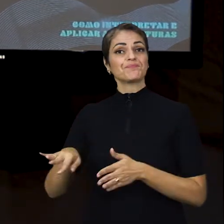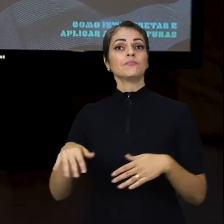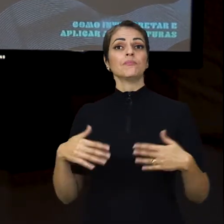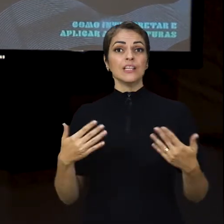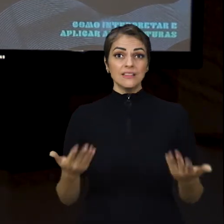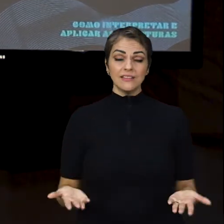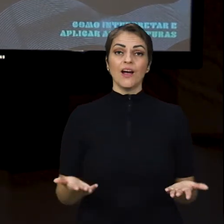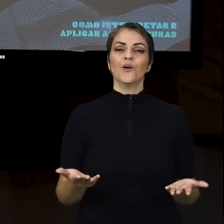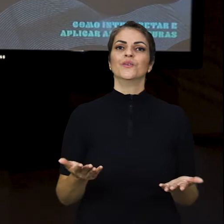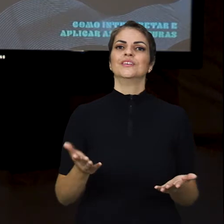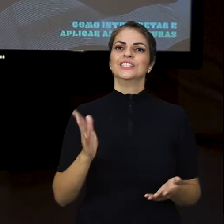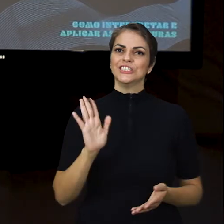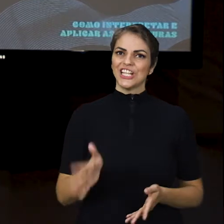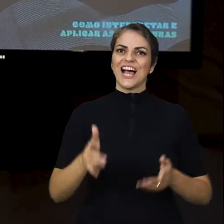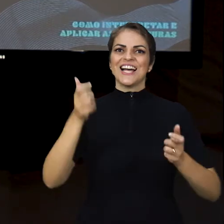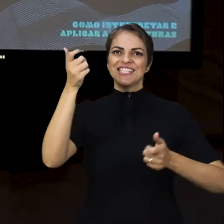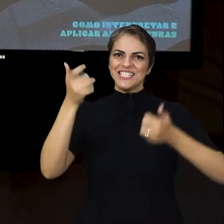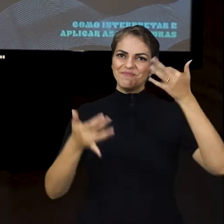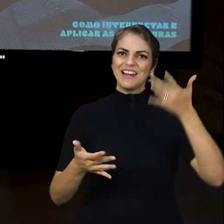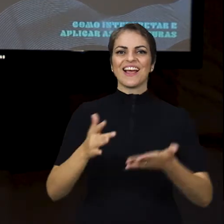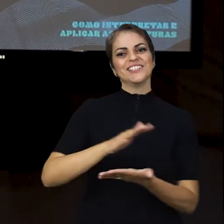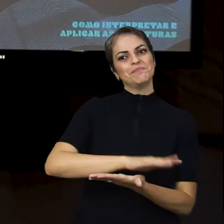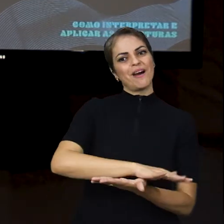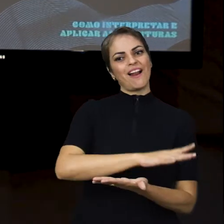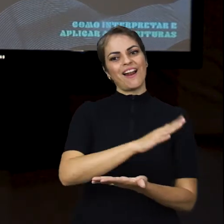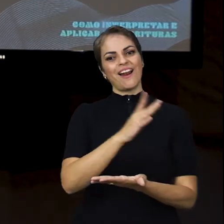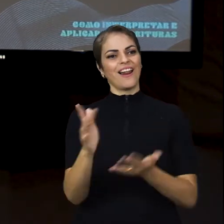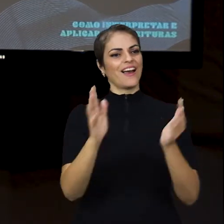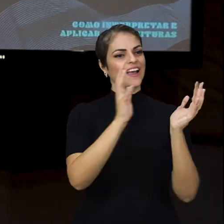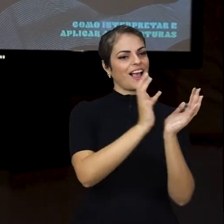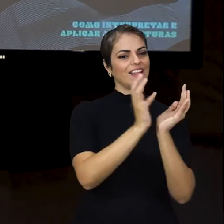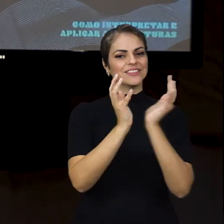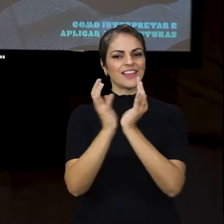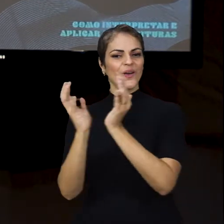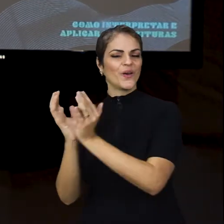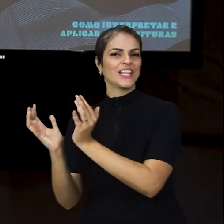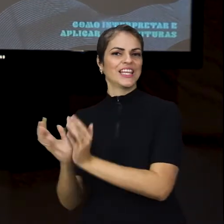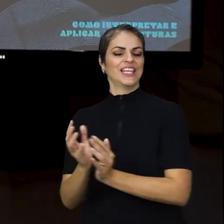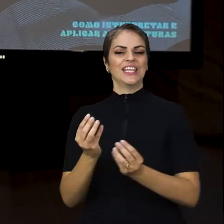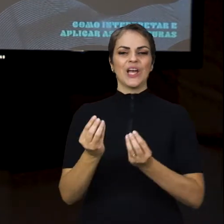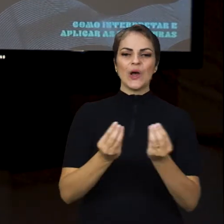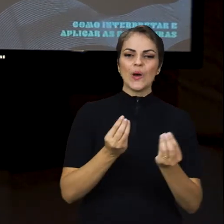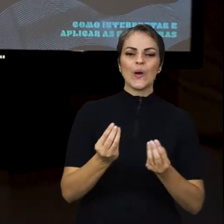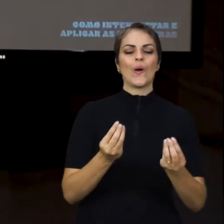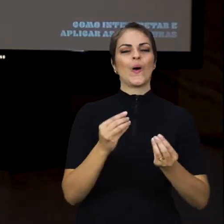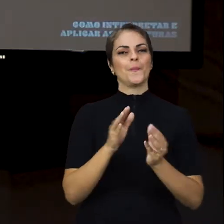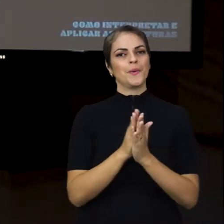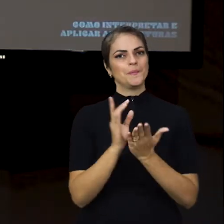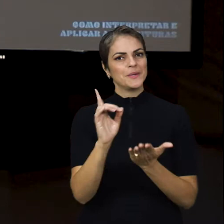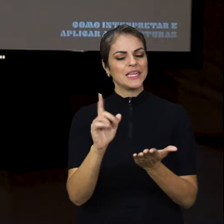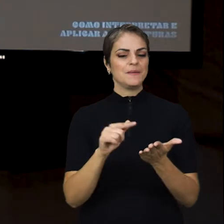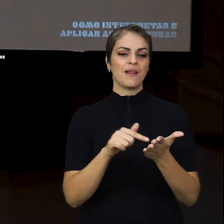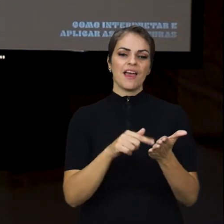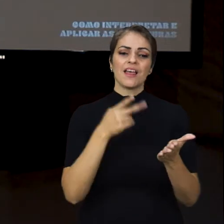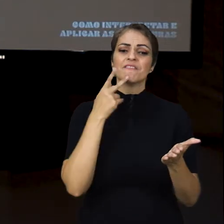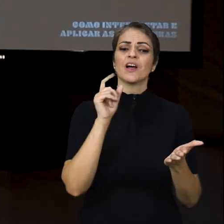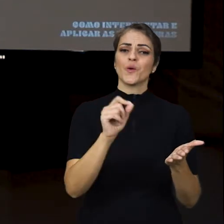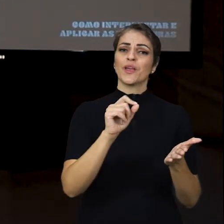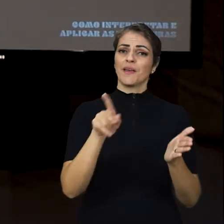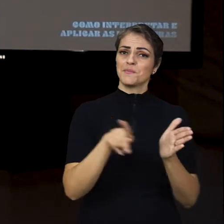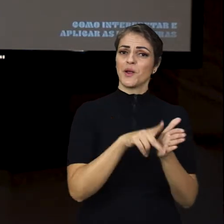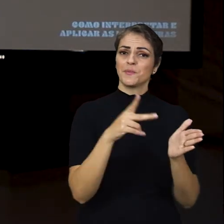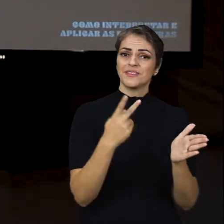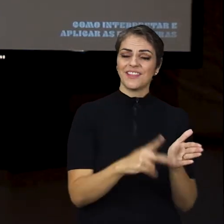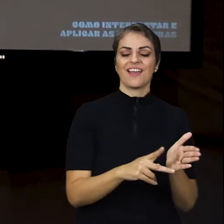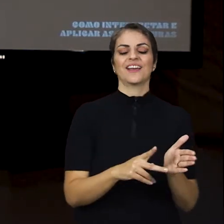esse panorama a respeito do que é a Bíblia, da sua composição, da sua estrutura, do que ela diz a respeito de si mesma, nós vamos agora